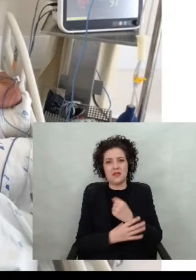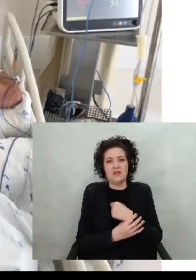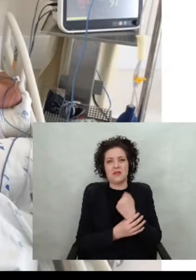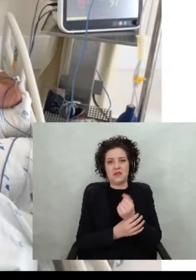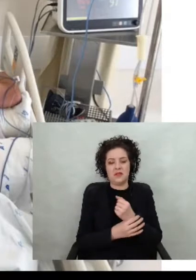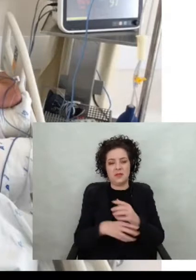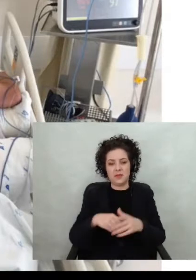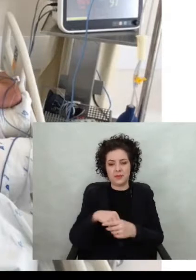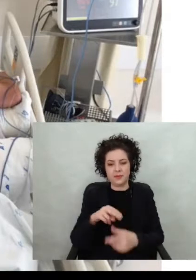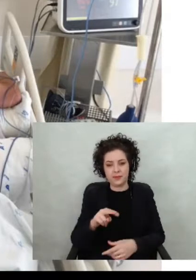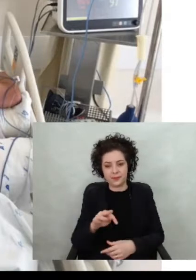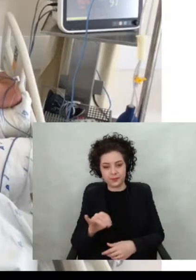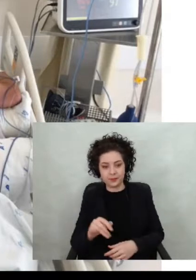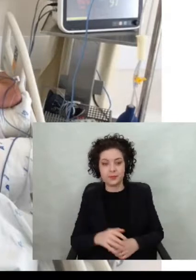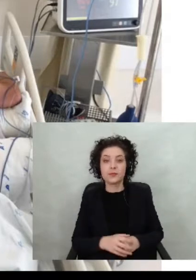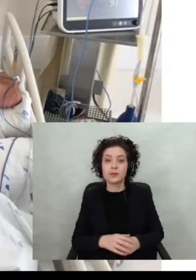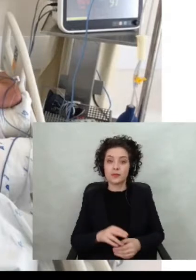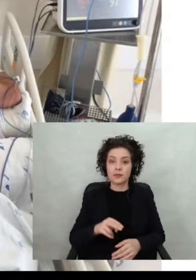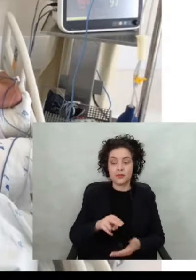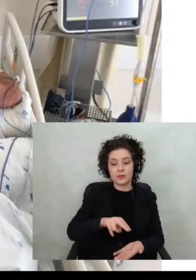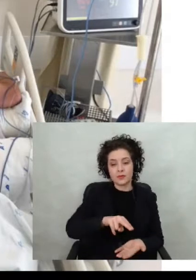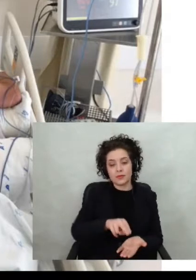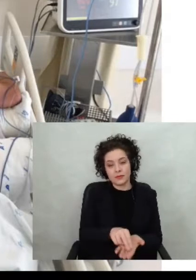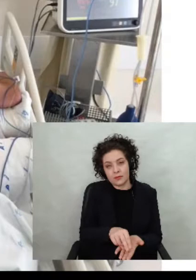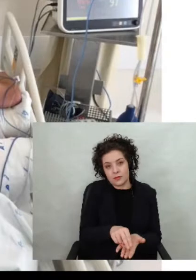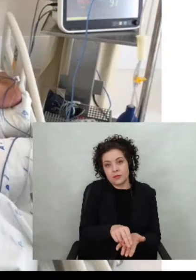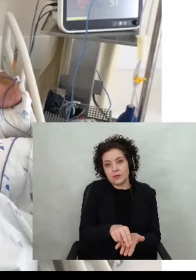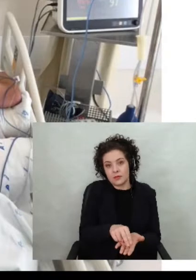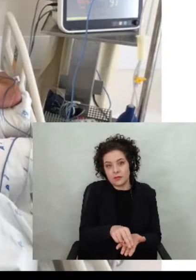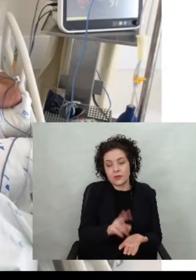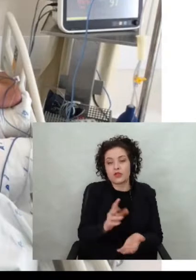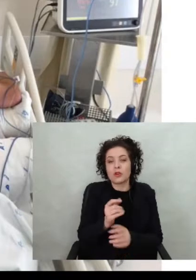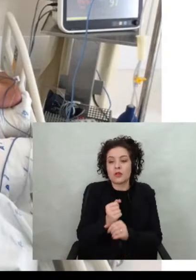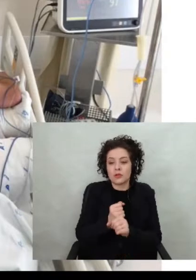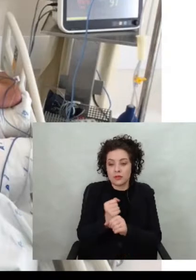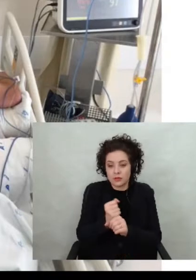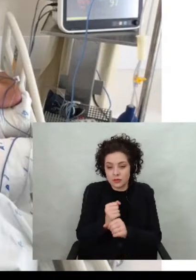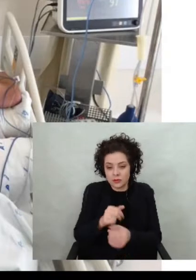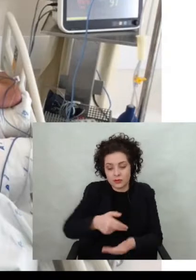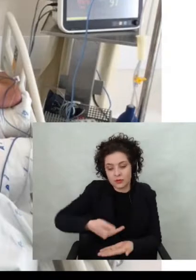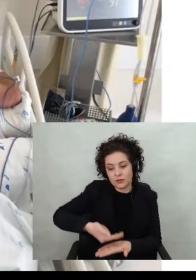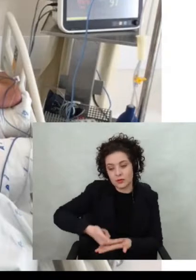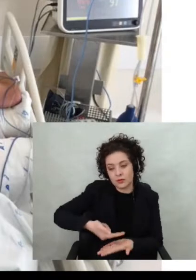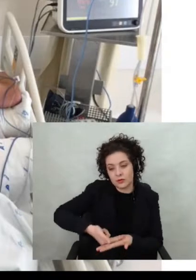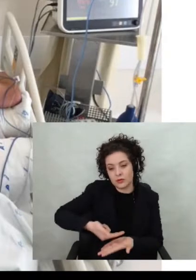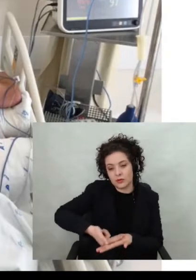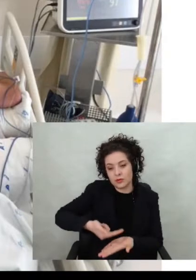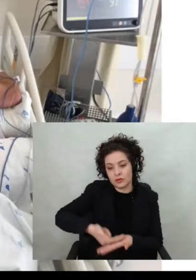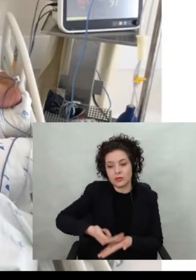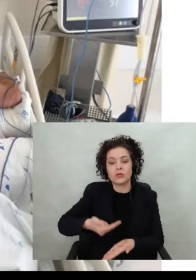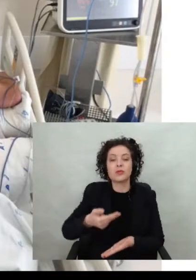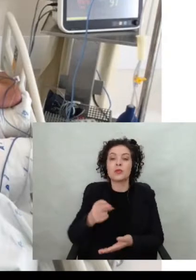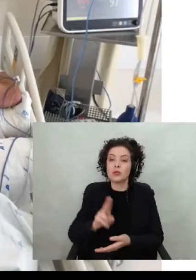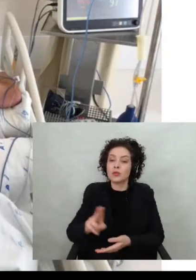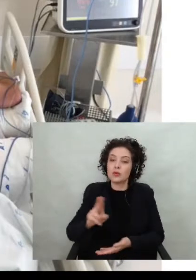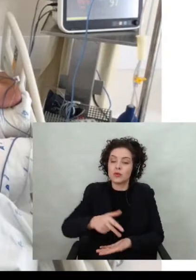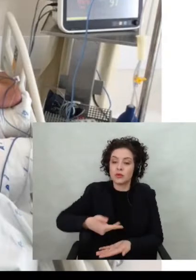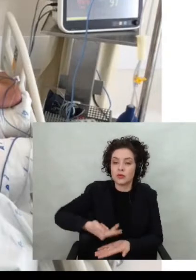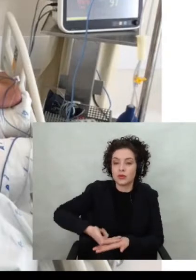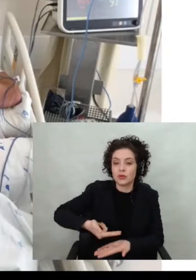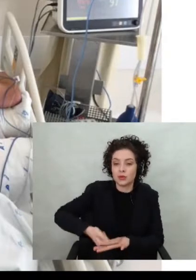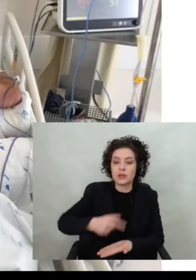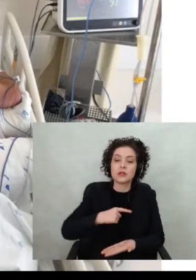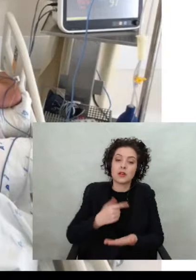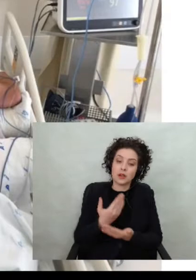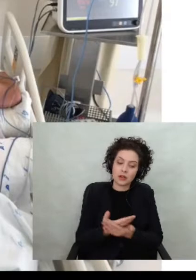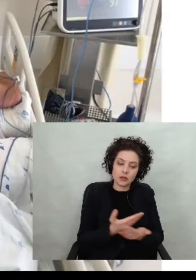Esse paciente está na posição prona, né? Já há muitos anos nós usamos posição prona dentro da terapia intensiva. Existem estudos mostrando